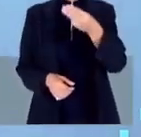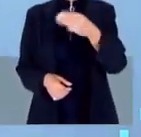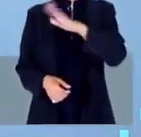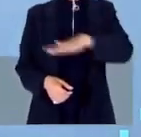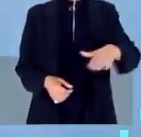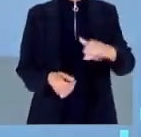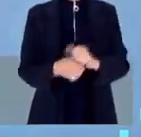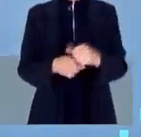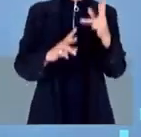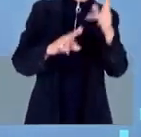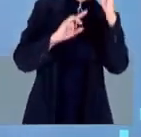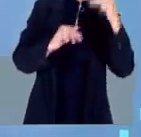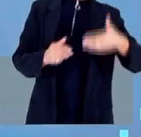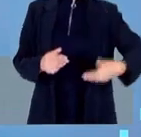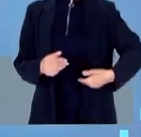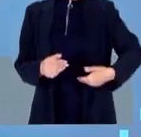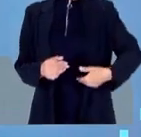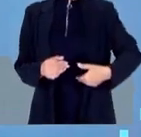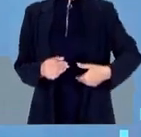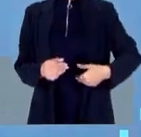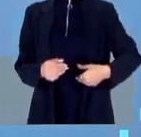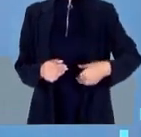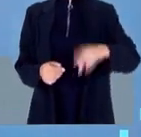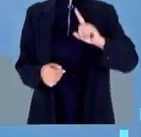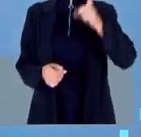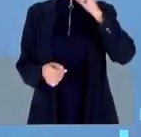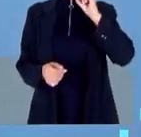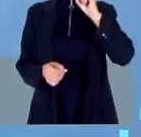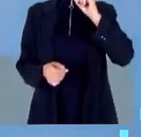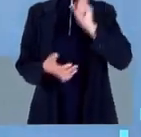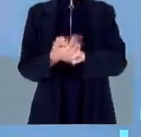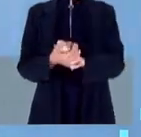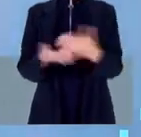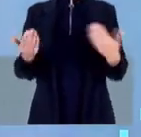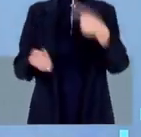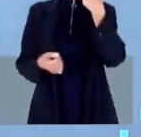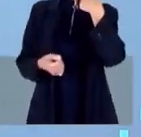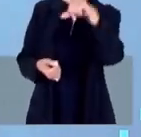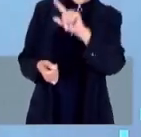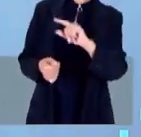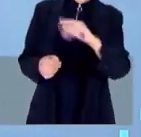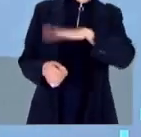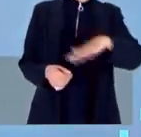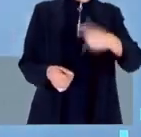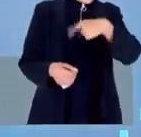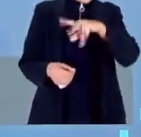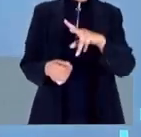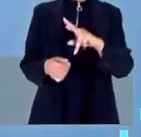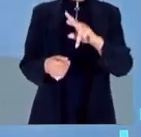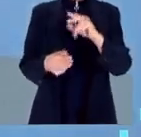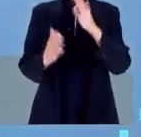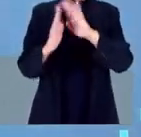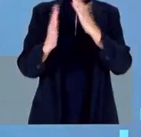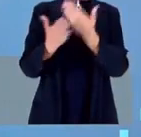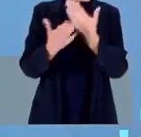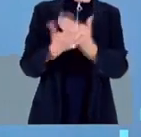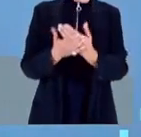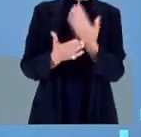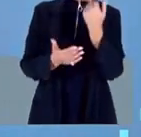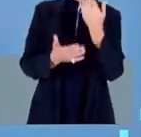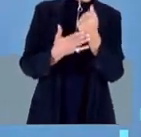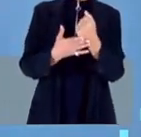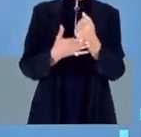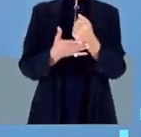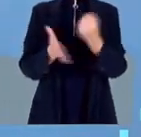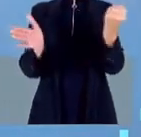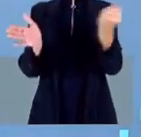fome todas as noites o que a gente vê hoje são crianças que vão para escola para comer e sai com carimbo marcado para